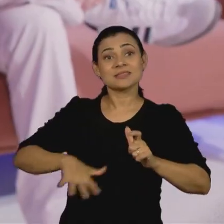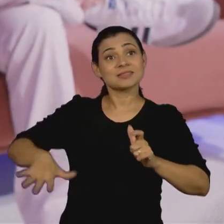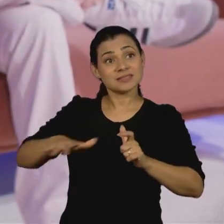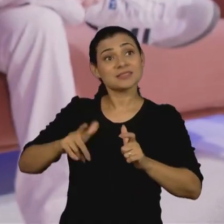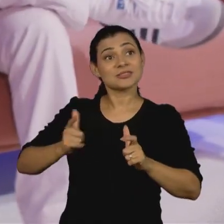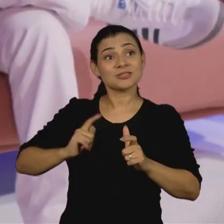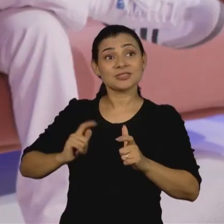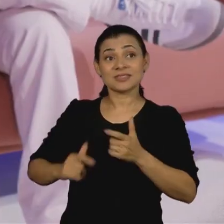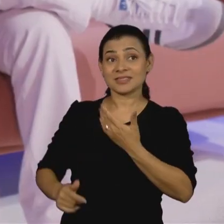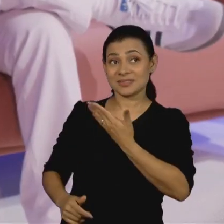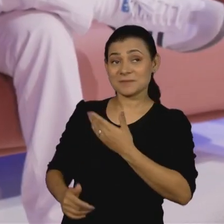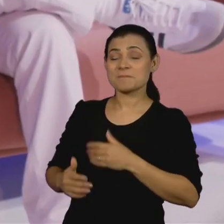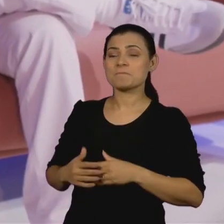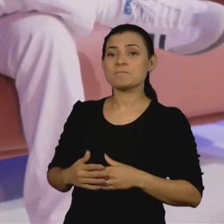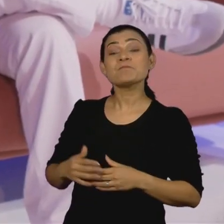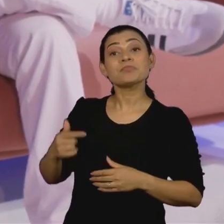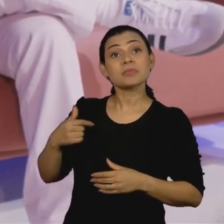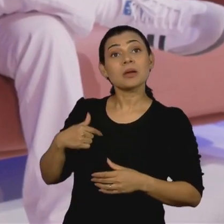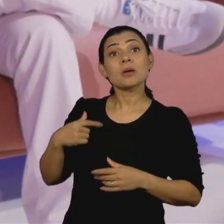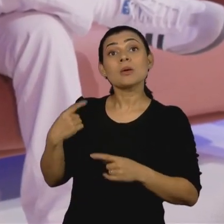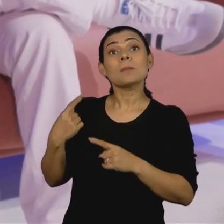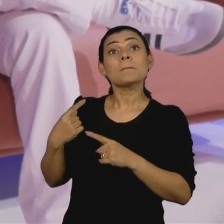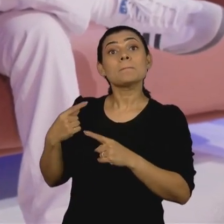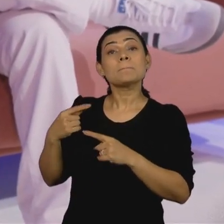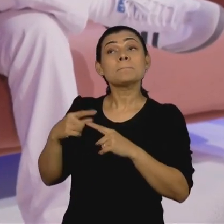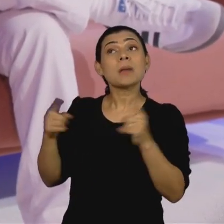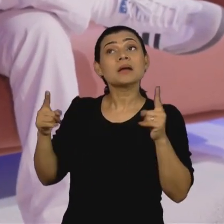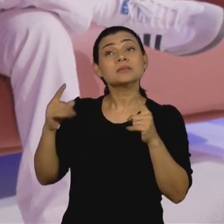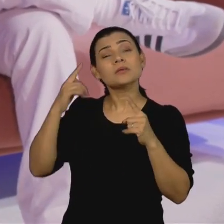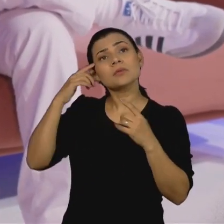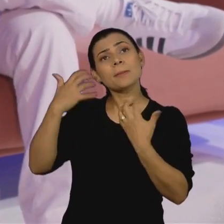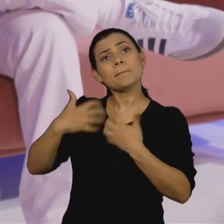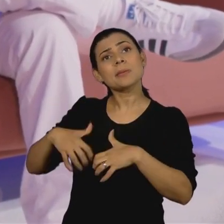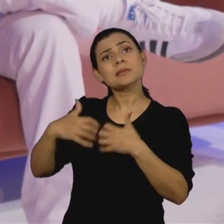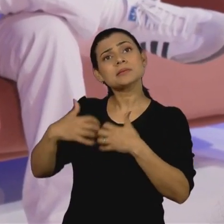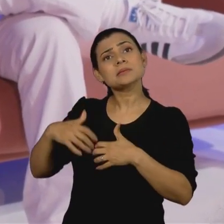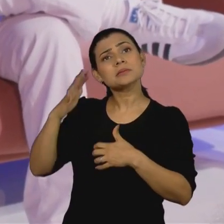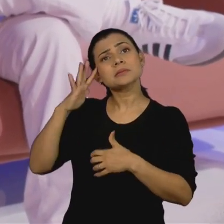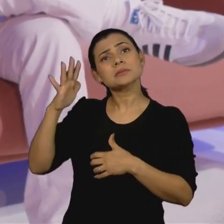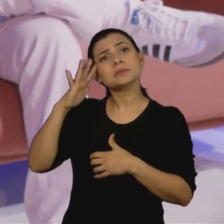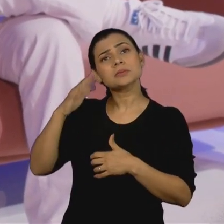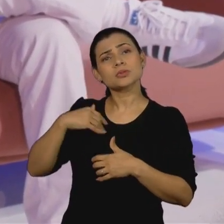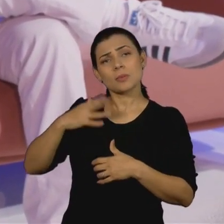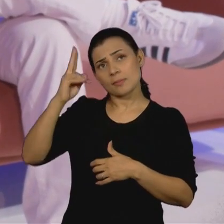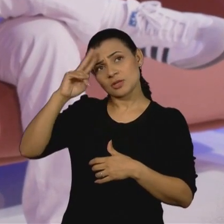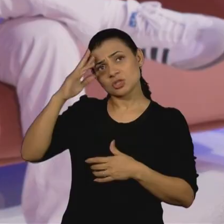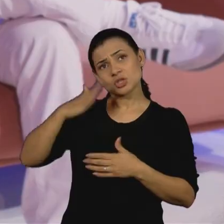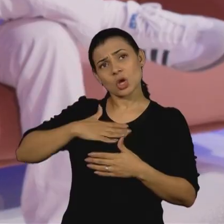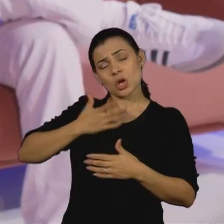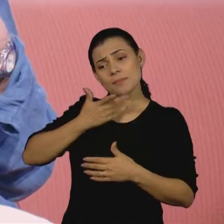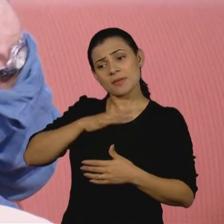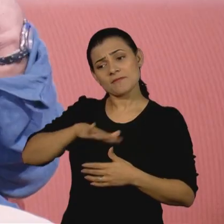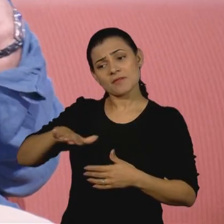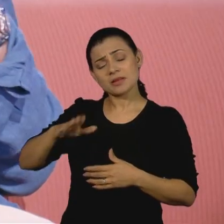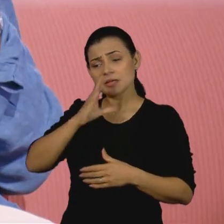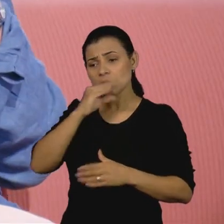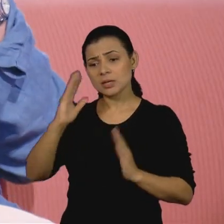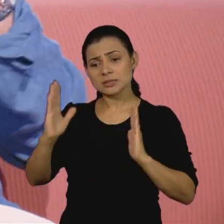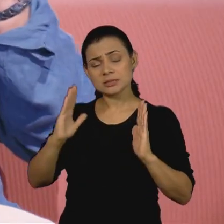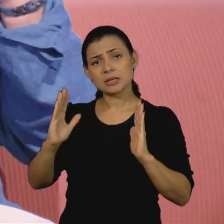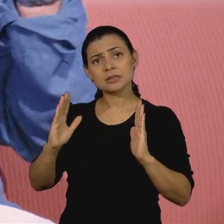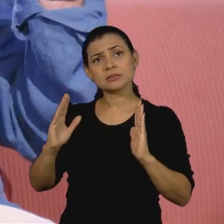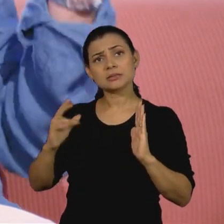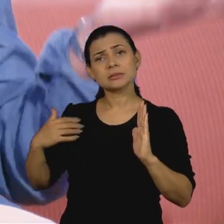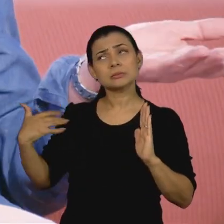senzala. Porque eu fiquei, Chalita, pensando, será que eu vou fazer algo sobre a minha história, da minha infância, da minha adolescência? Quem